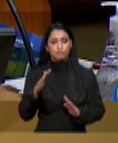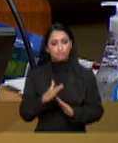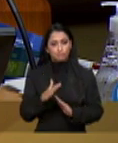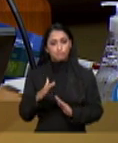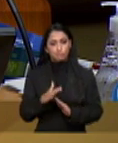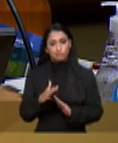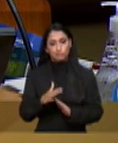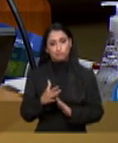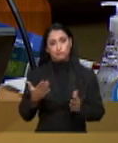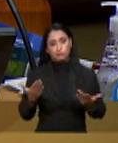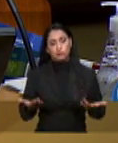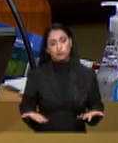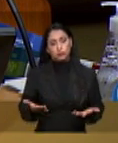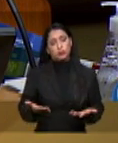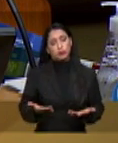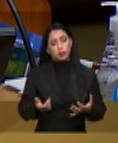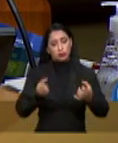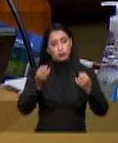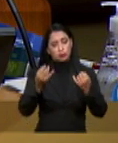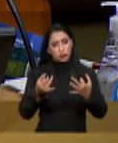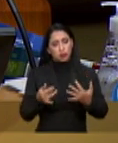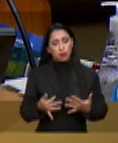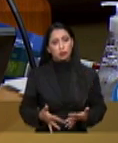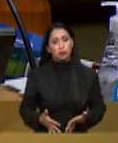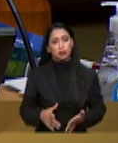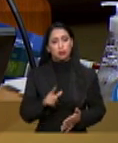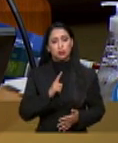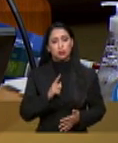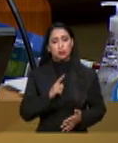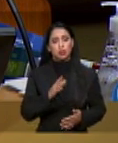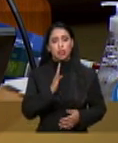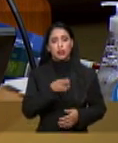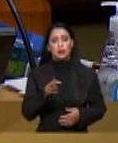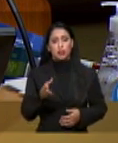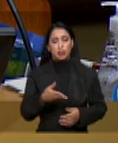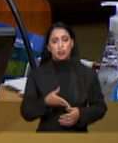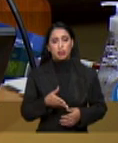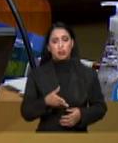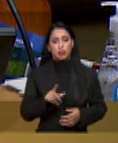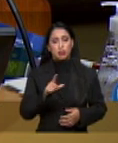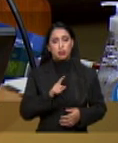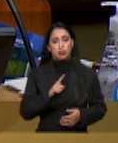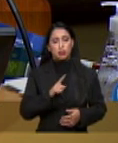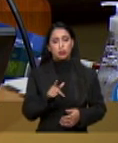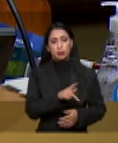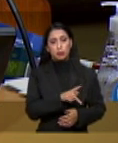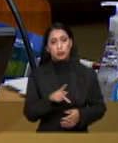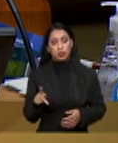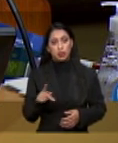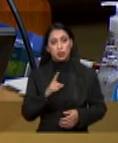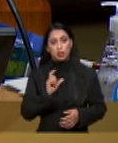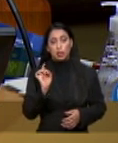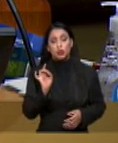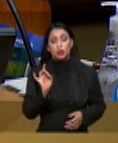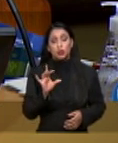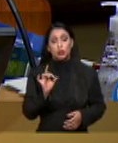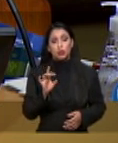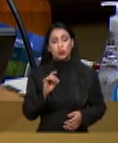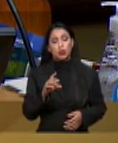limitado, isto é, se justifica a invalidação de uma iniciativa presidencial apenas e tão somente